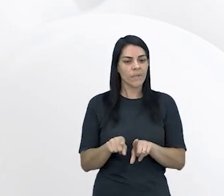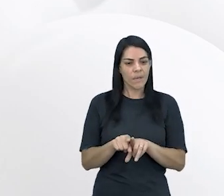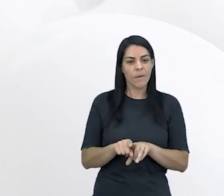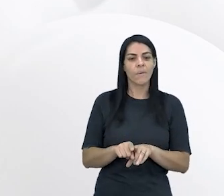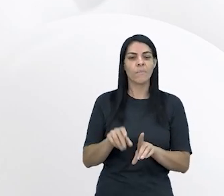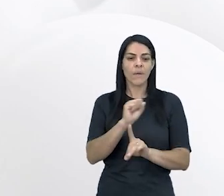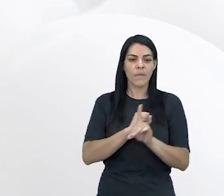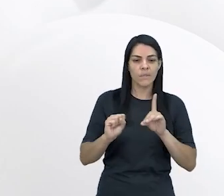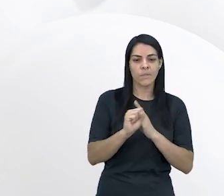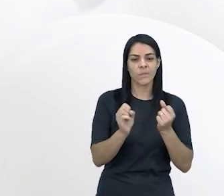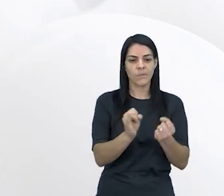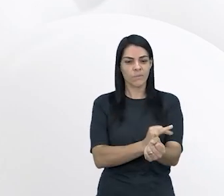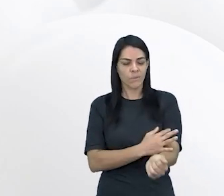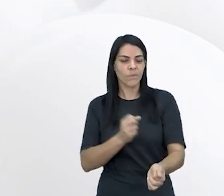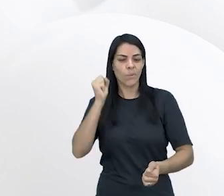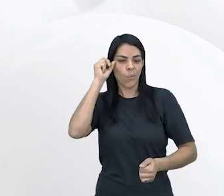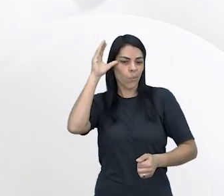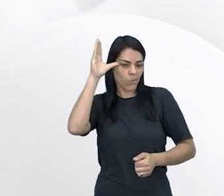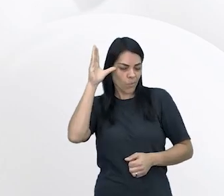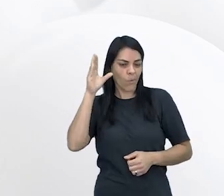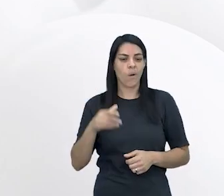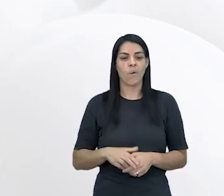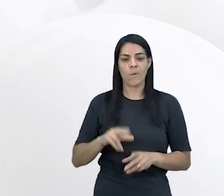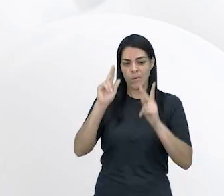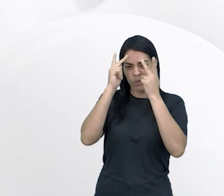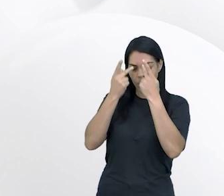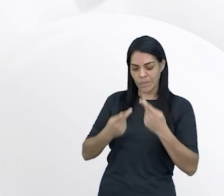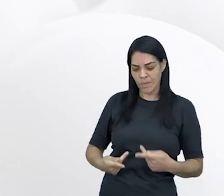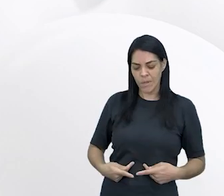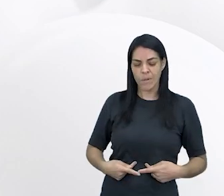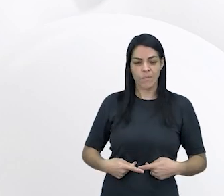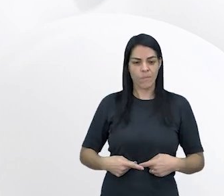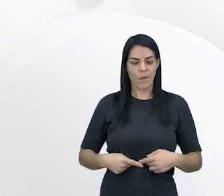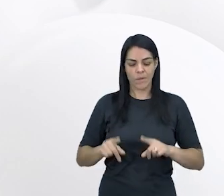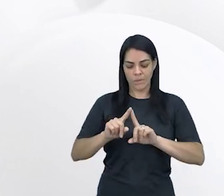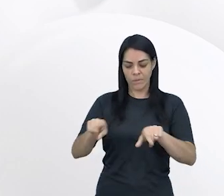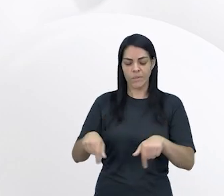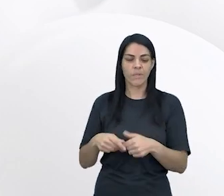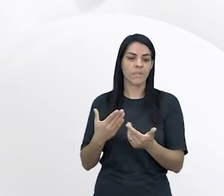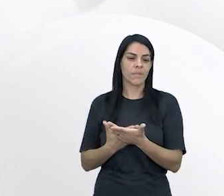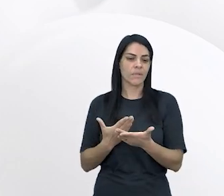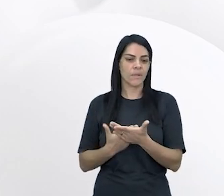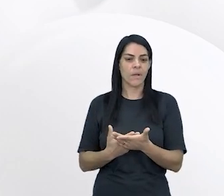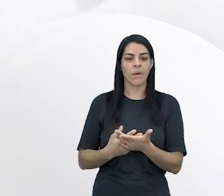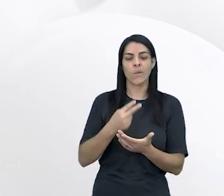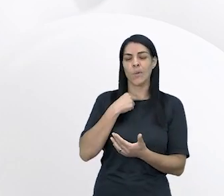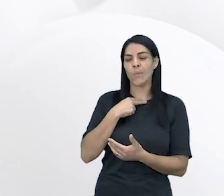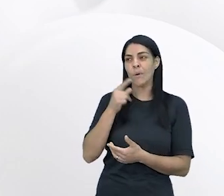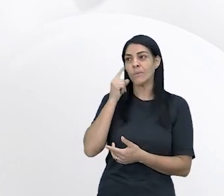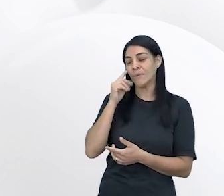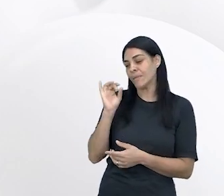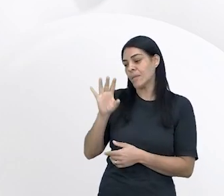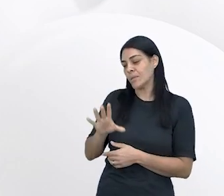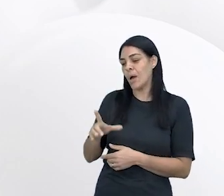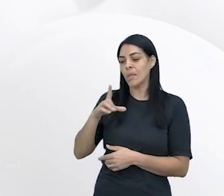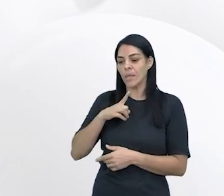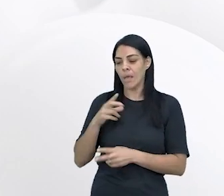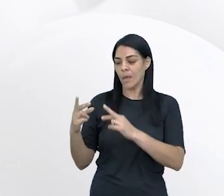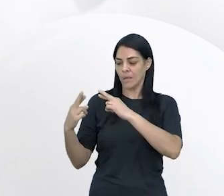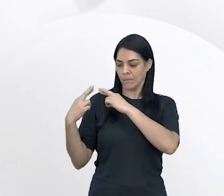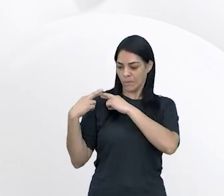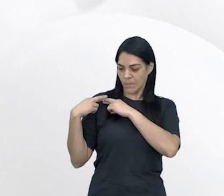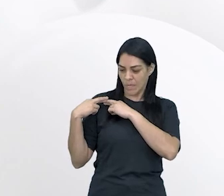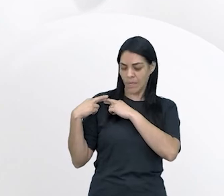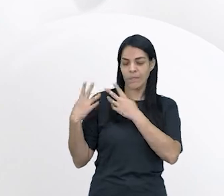seja, o ser humano, ele, na sala de aula, ele não pode ser pensado como partes, né? Ou seja, eu só tenho a